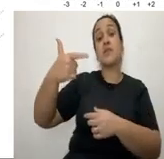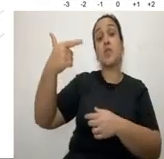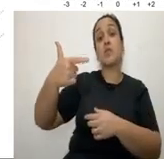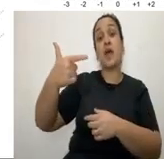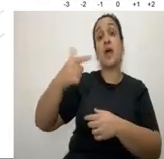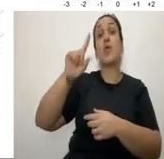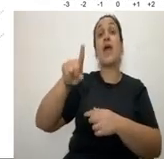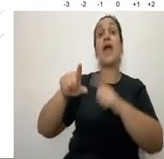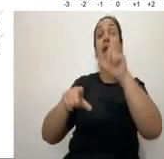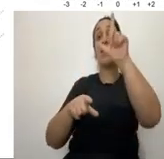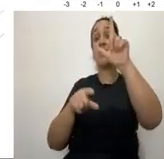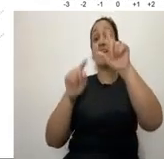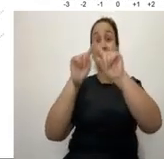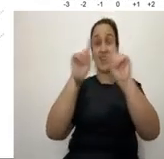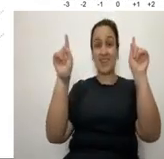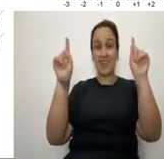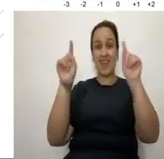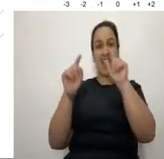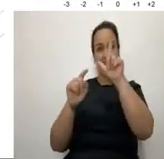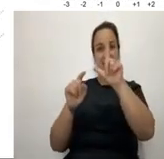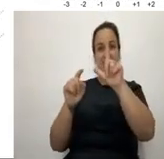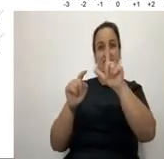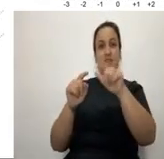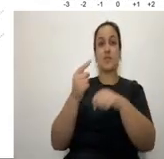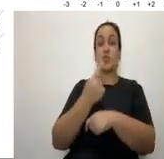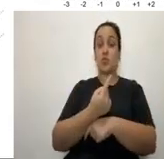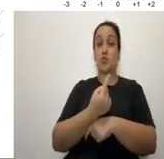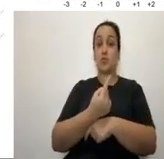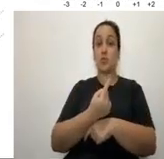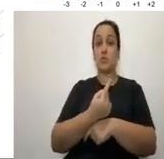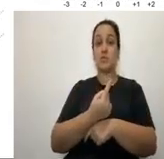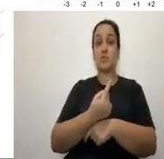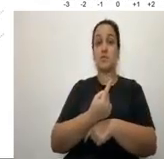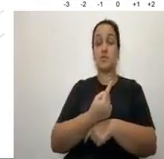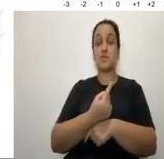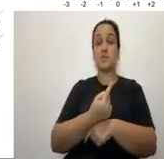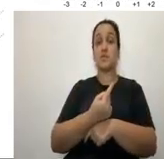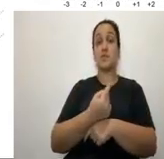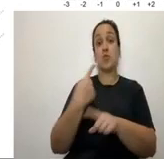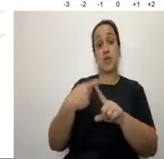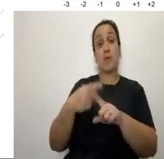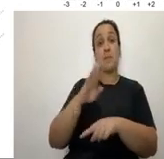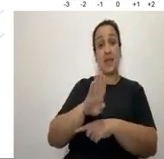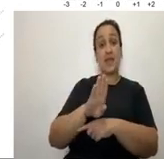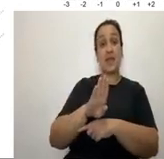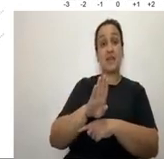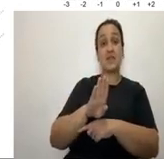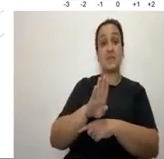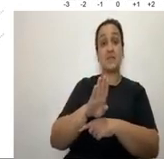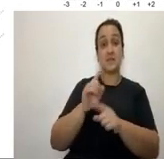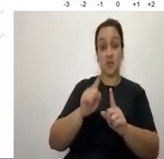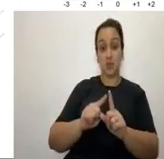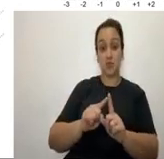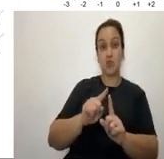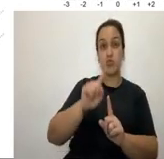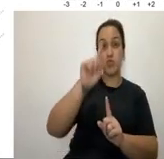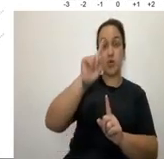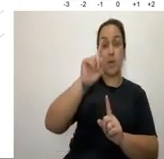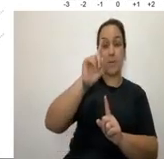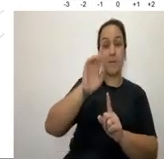Número quântico secundário, que é o L, ele está no 1, que é o P,